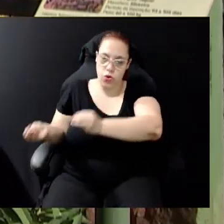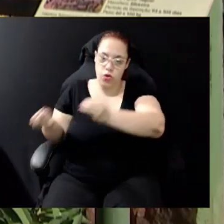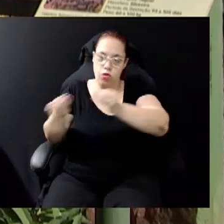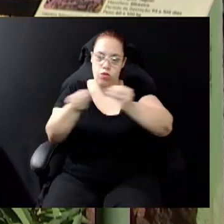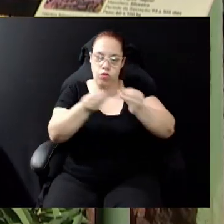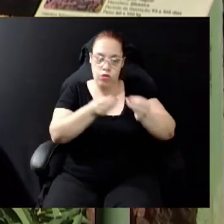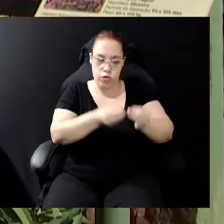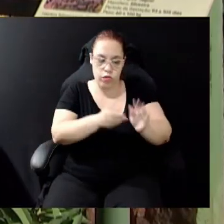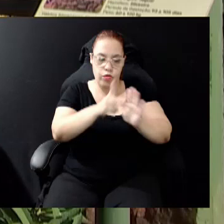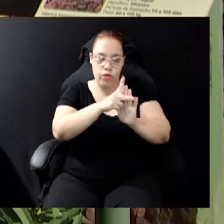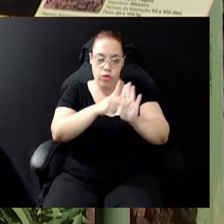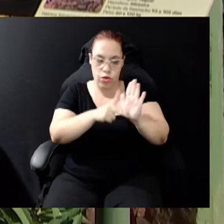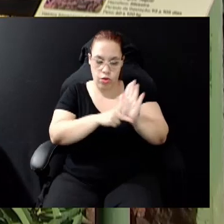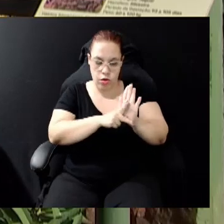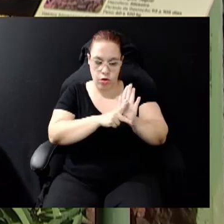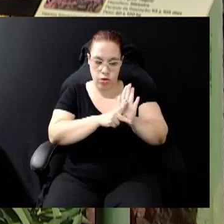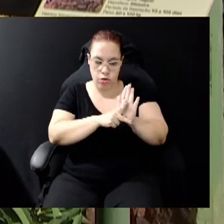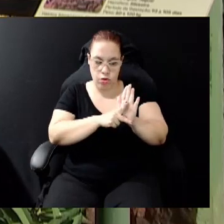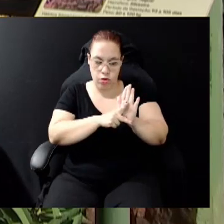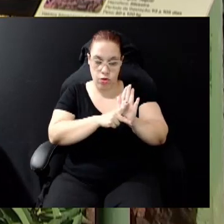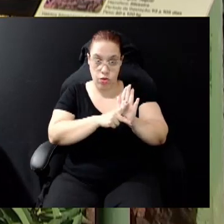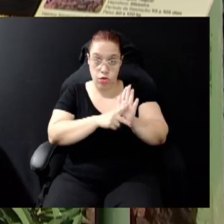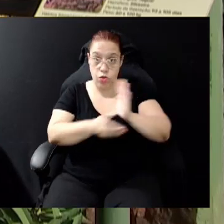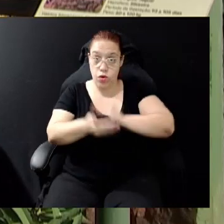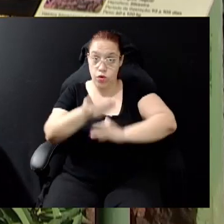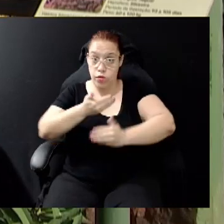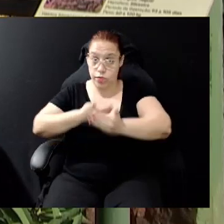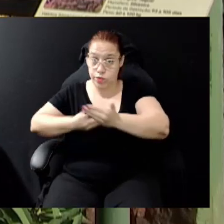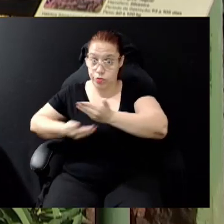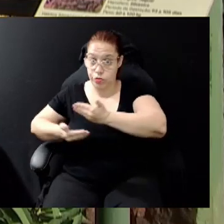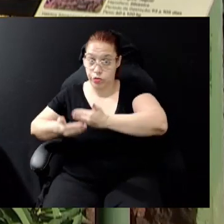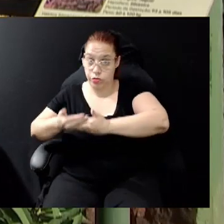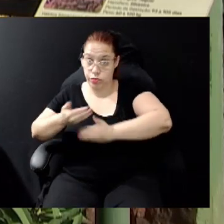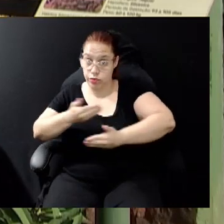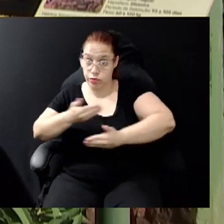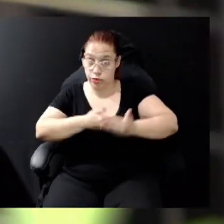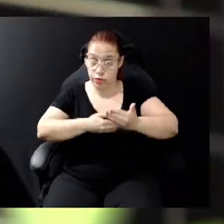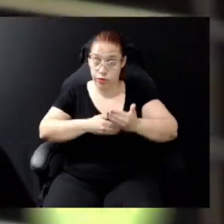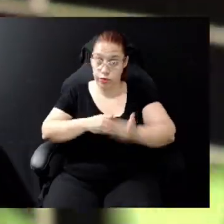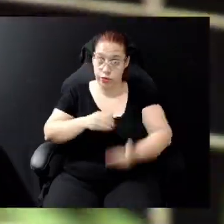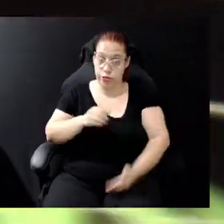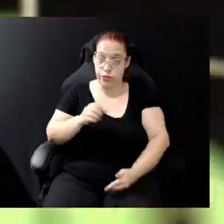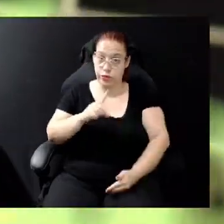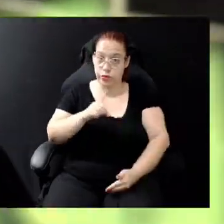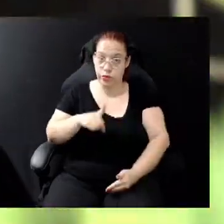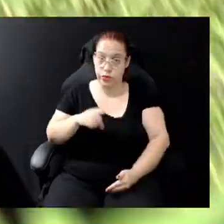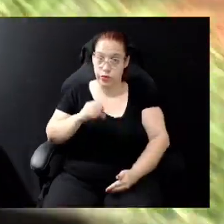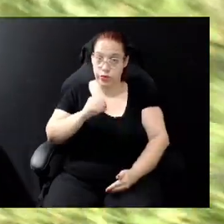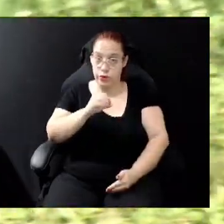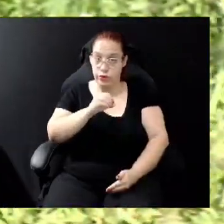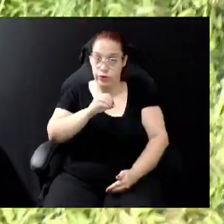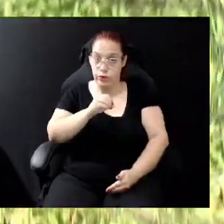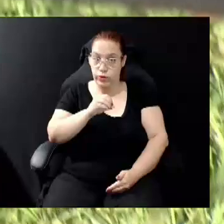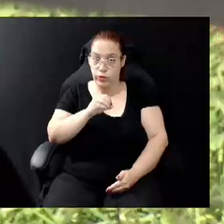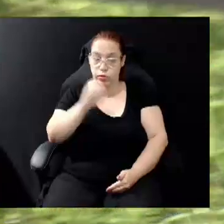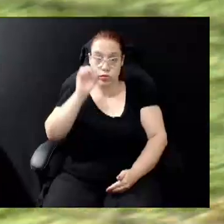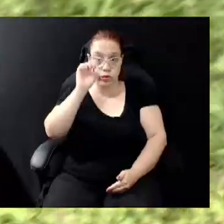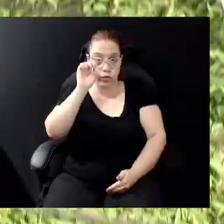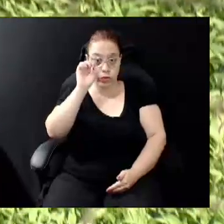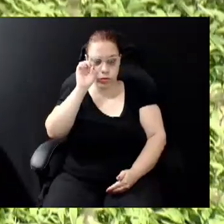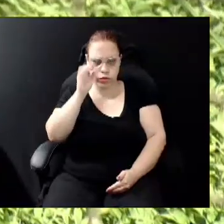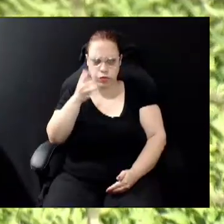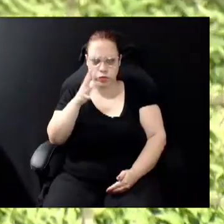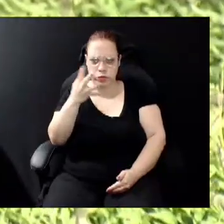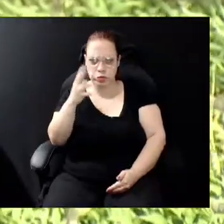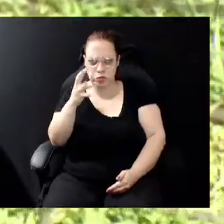projeto de um plano de conservação junto à ZAB, né, a Associação de Zoológicos e Aquários do Brasil. Faz uns 4 anos que ela